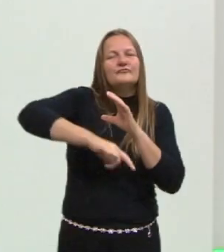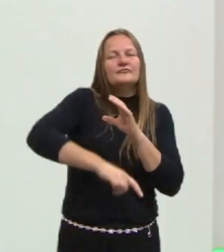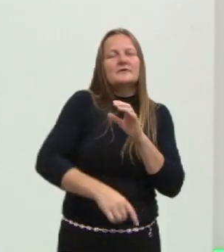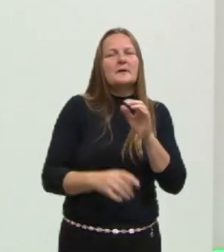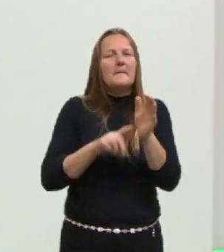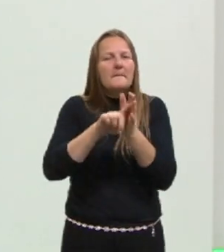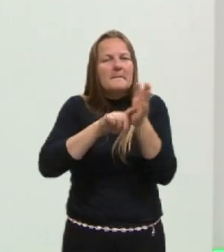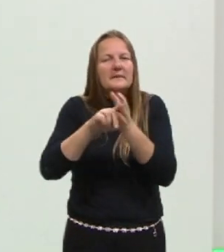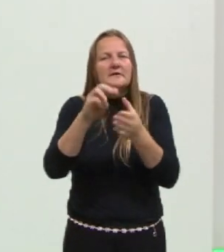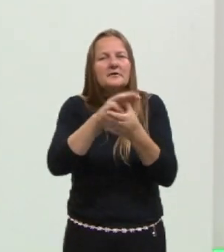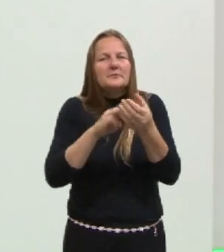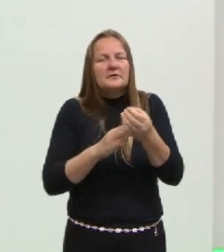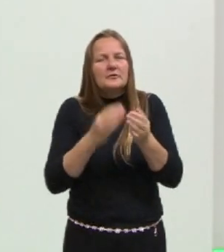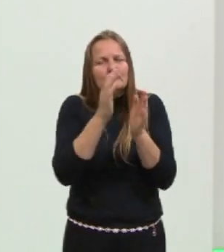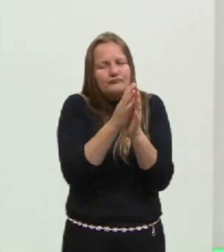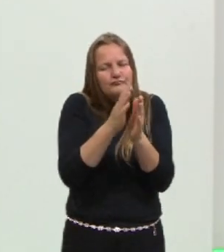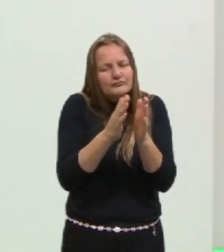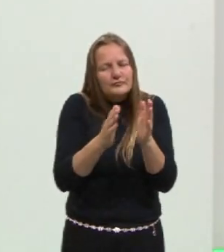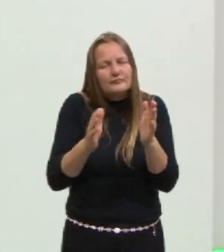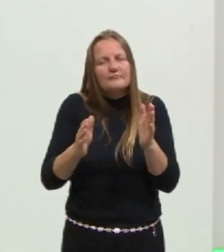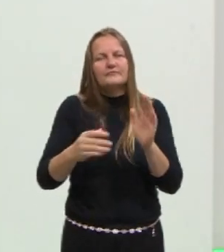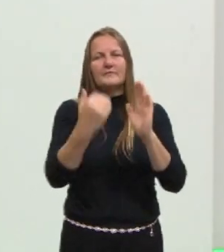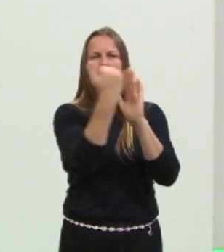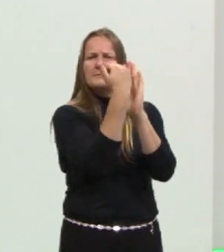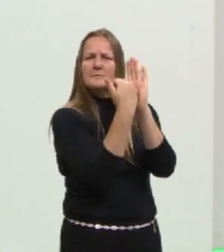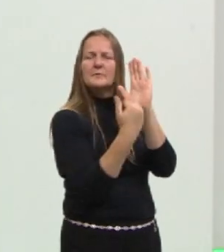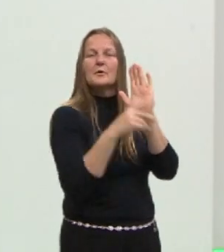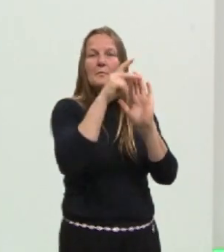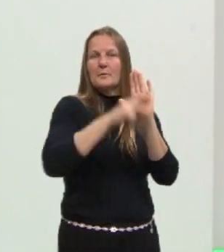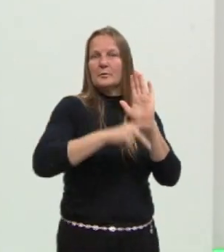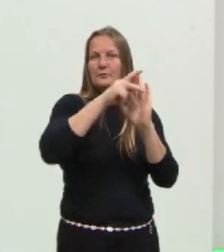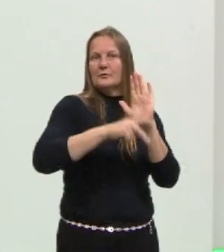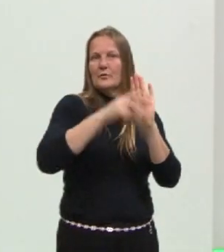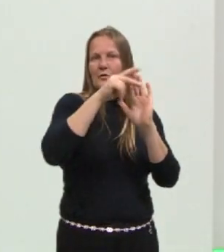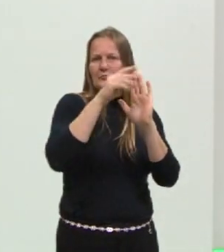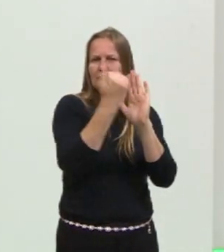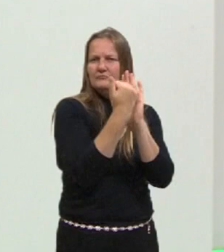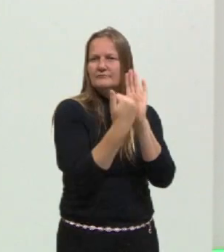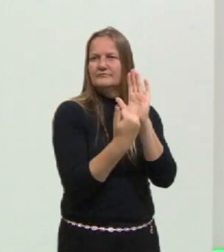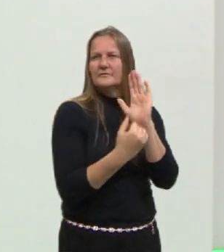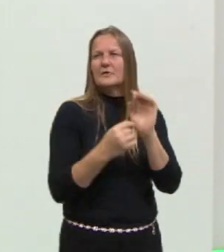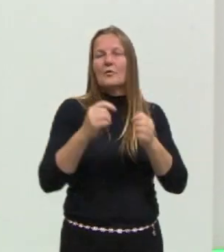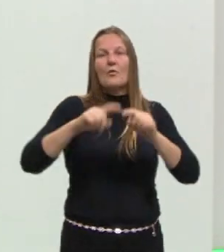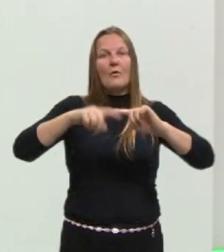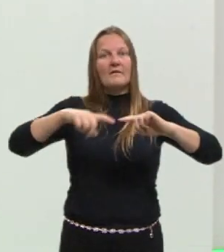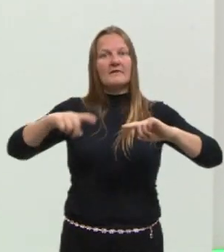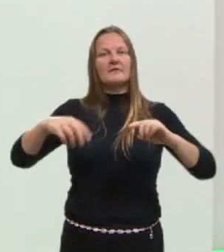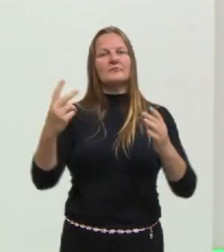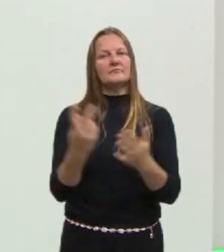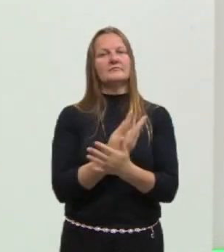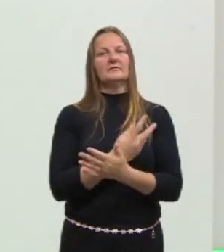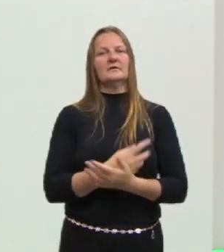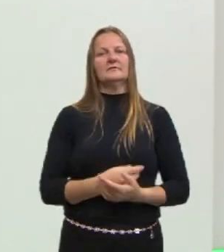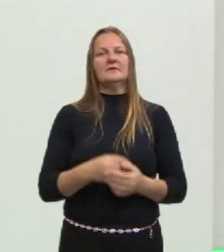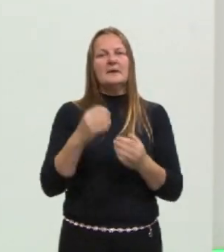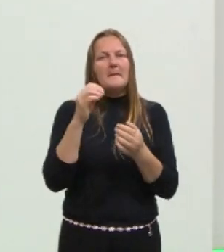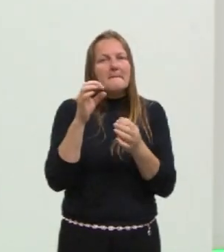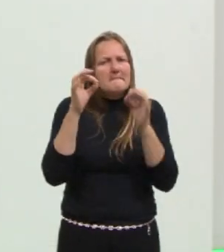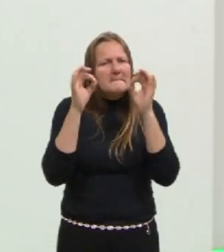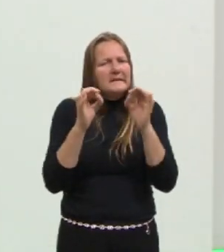tem método, que tem que seguir o cronograma, o protocolo, né? O procedimento. Se tu mudar qualquer variável, pode dar errado. Então, é aquela